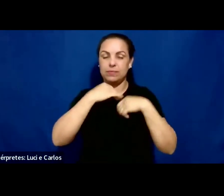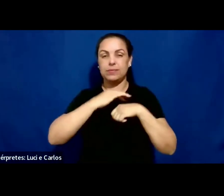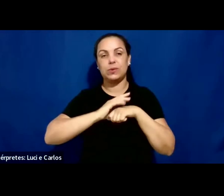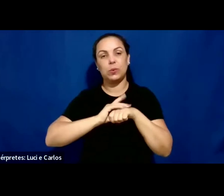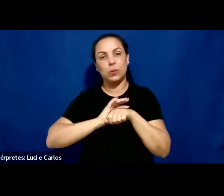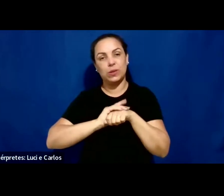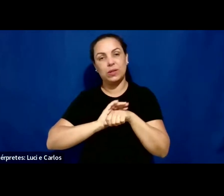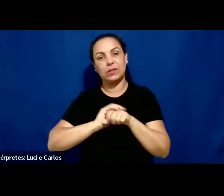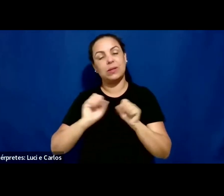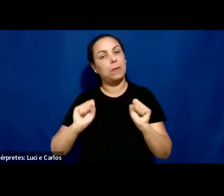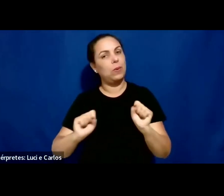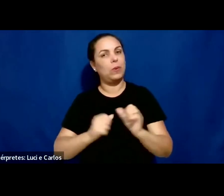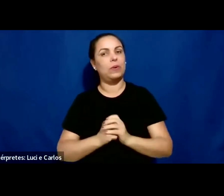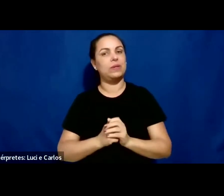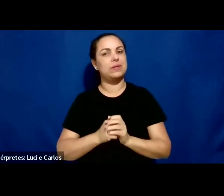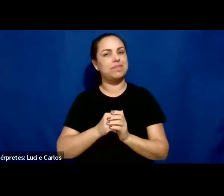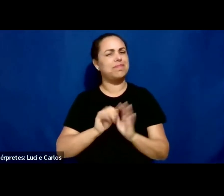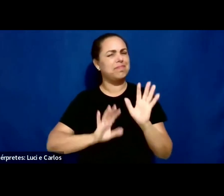Por